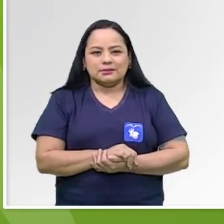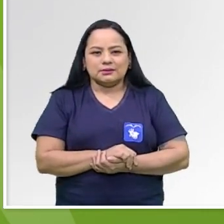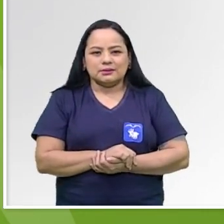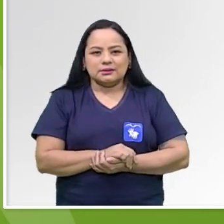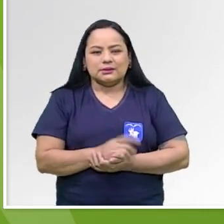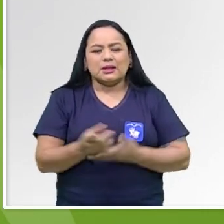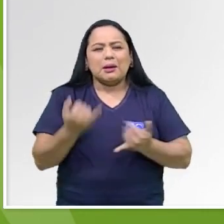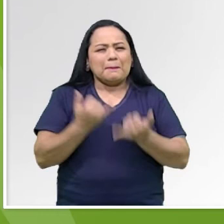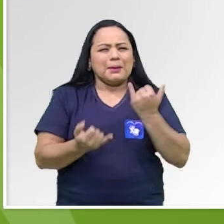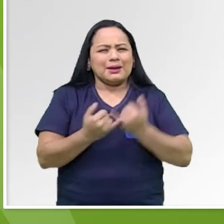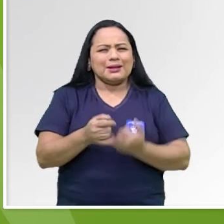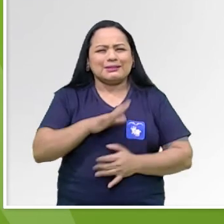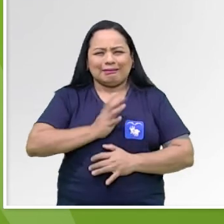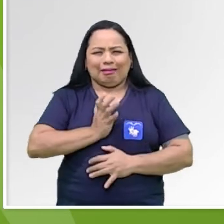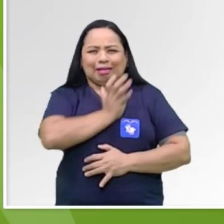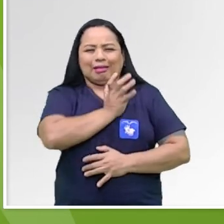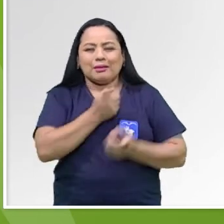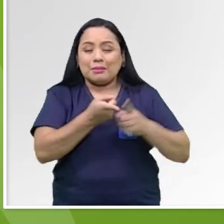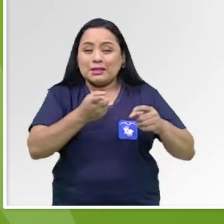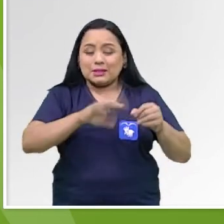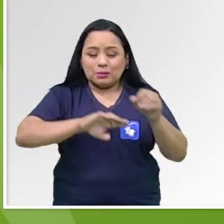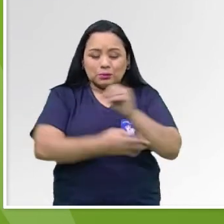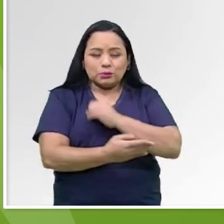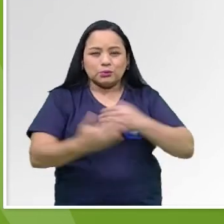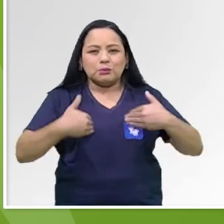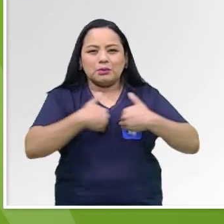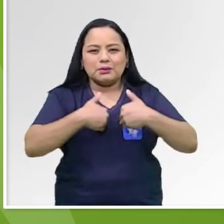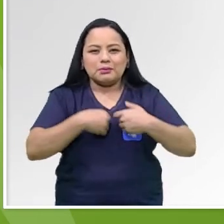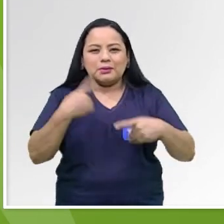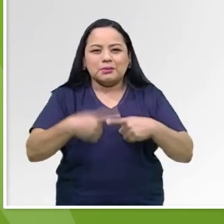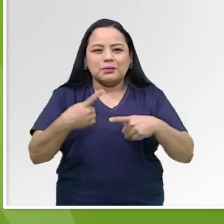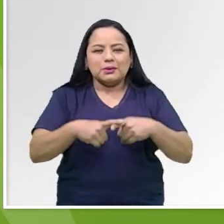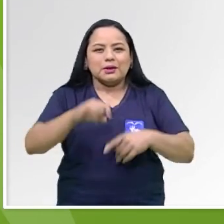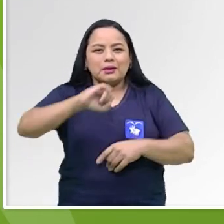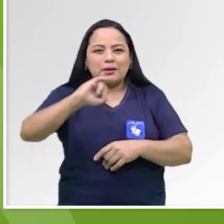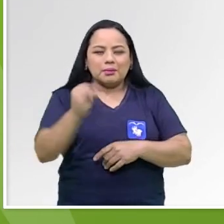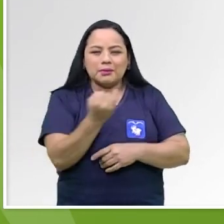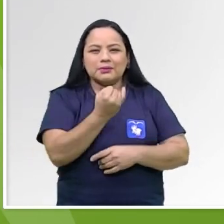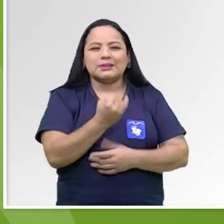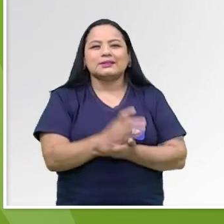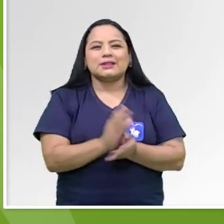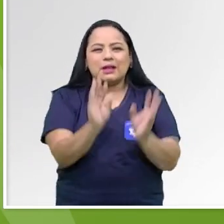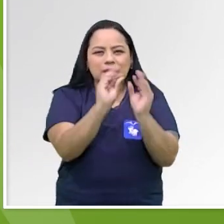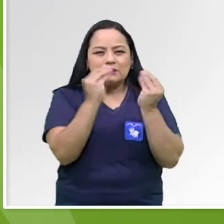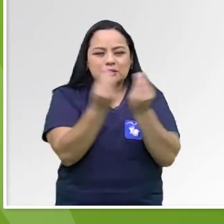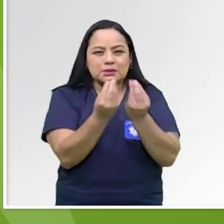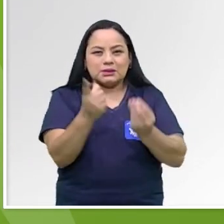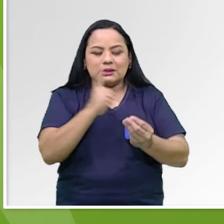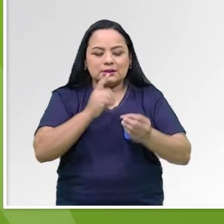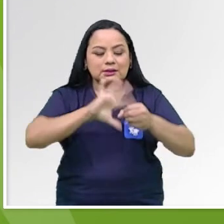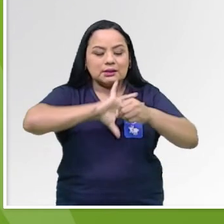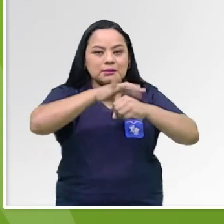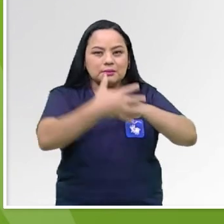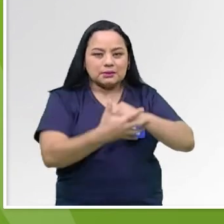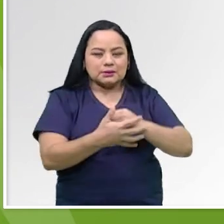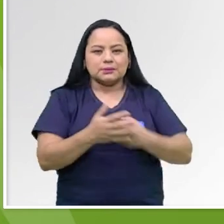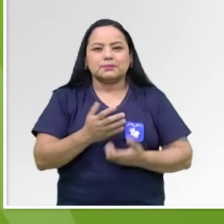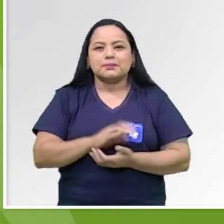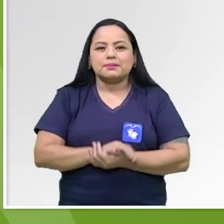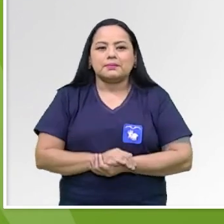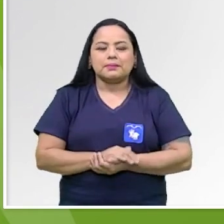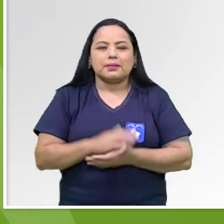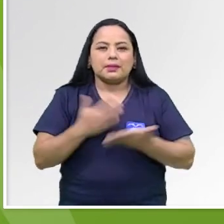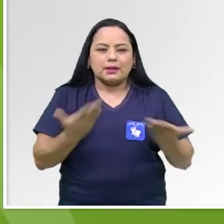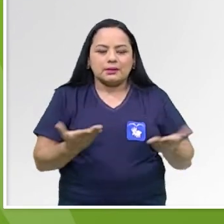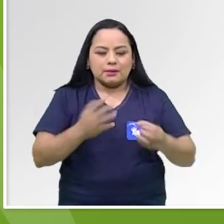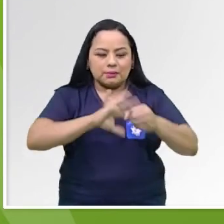pouco nojento isso, mas é um hábito dos animais, justamente para aproveitar os nutrientes que tem ali na placenta, tá ok? Então,